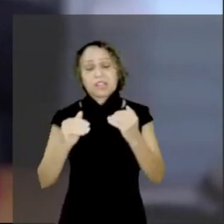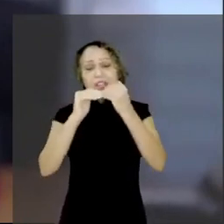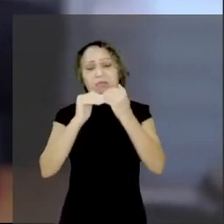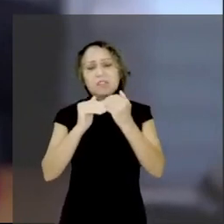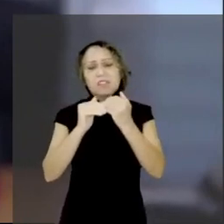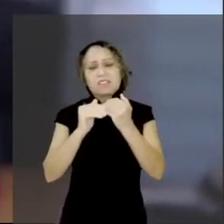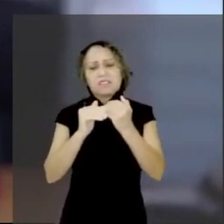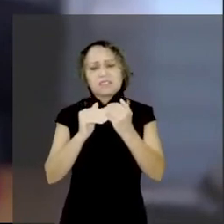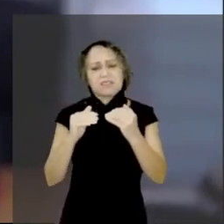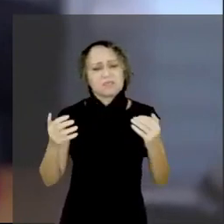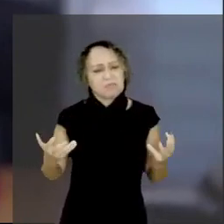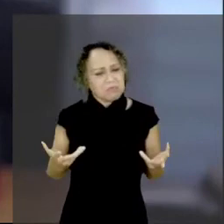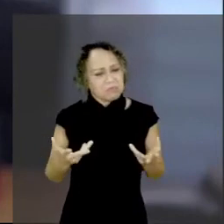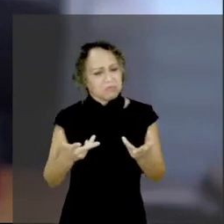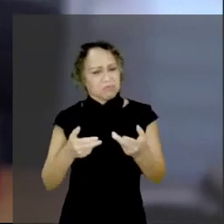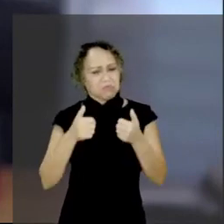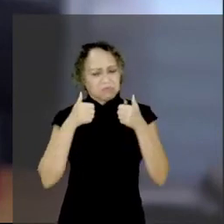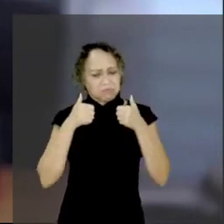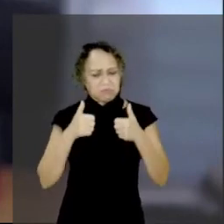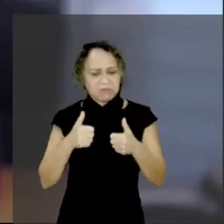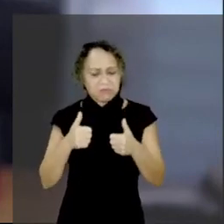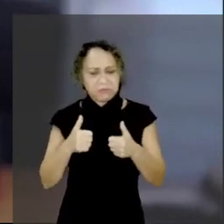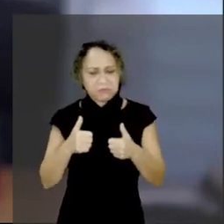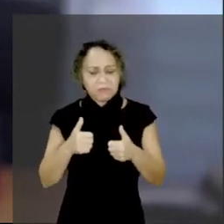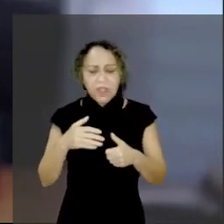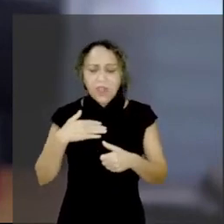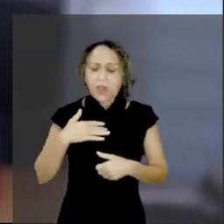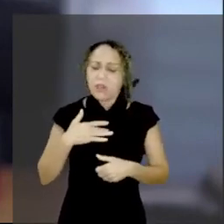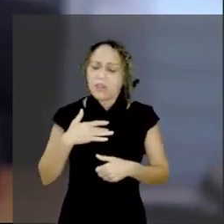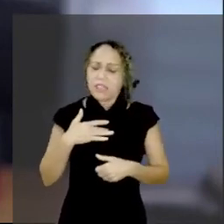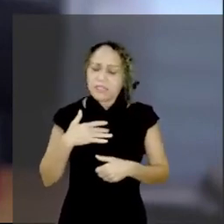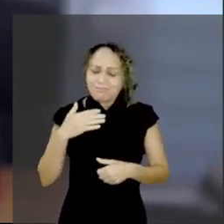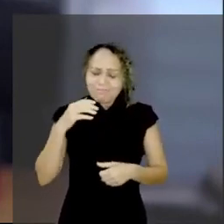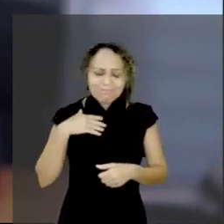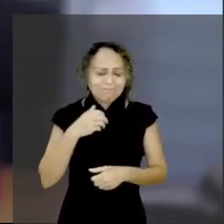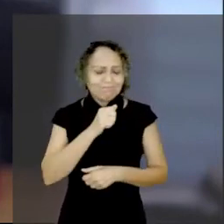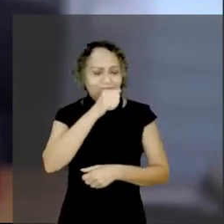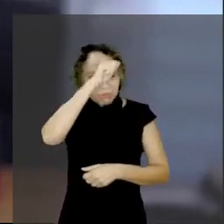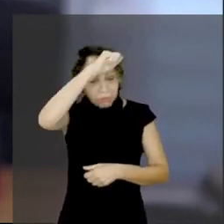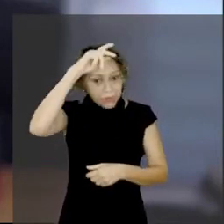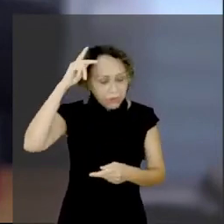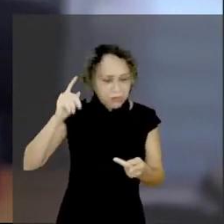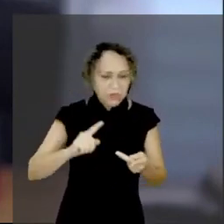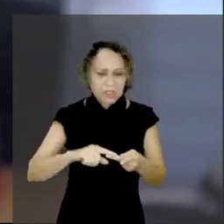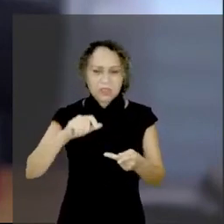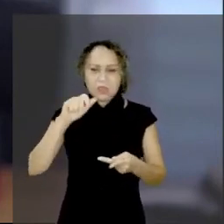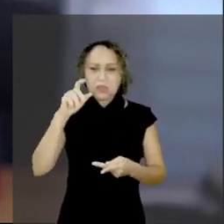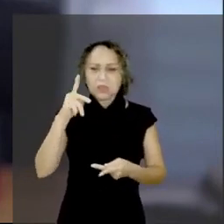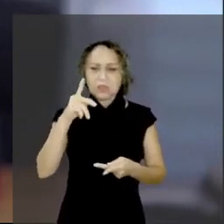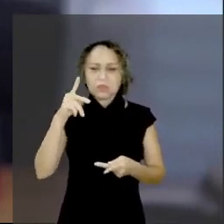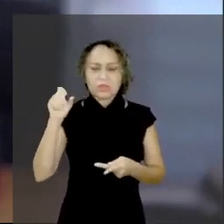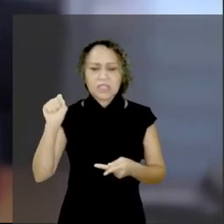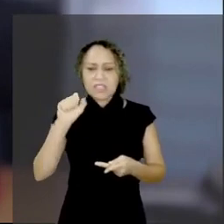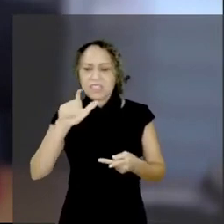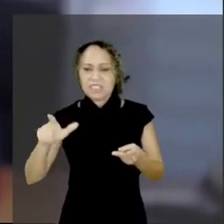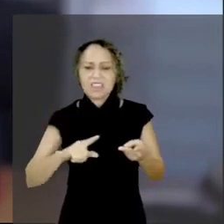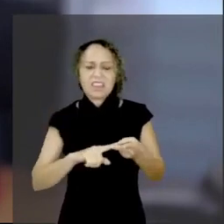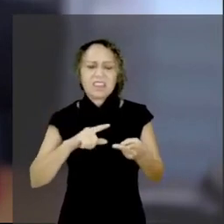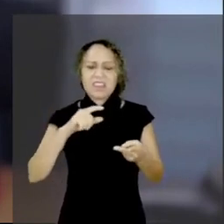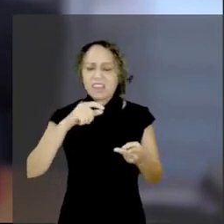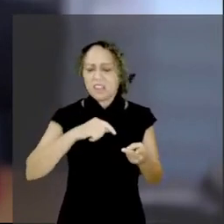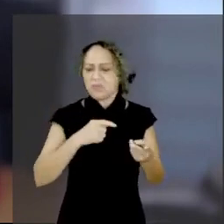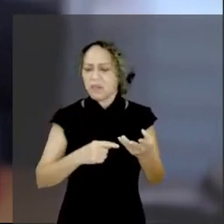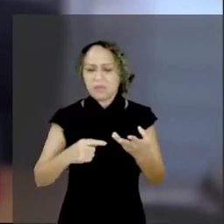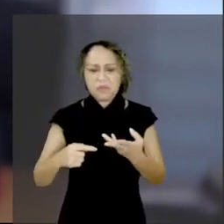será assim se eu voltar a governar esse país. Porque o que conta, na verdade, é os interesses da sociedade e não